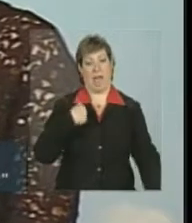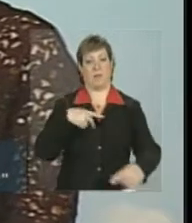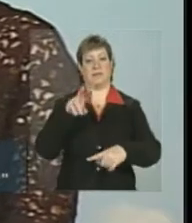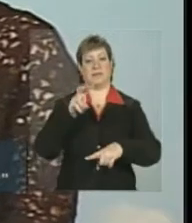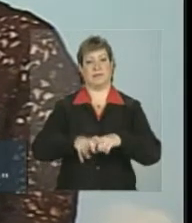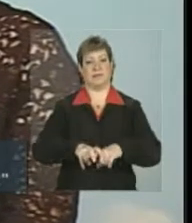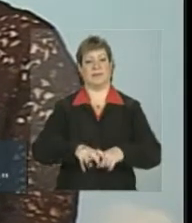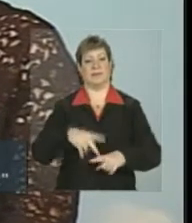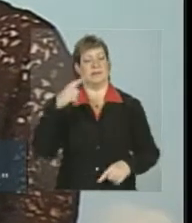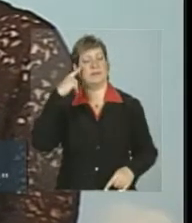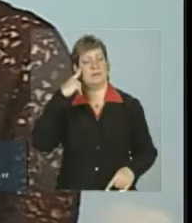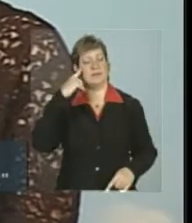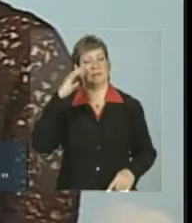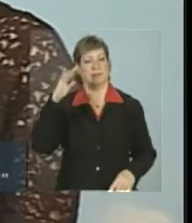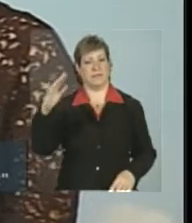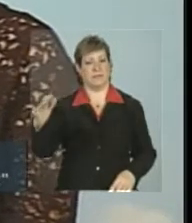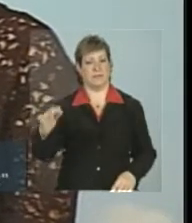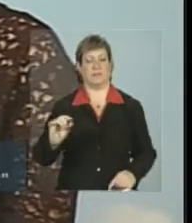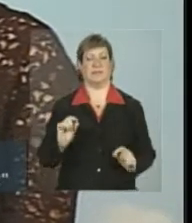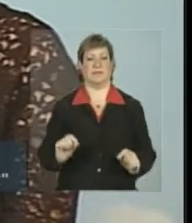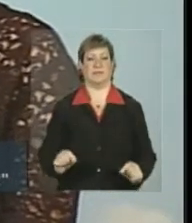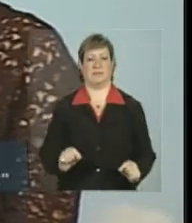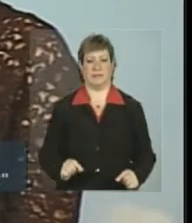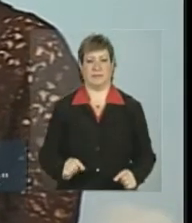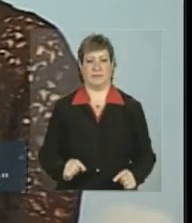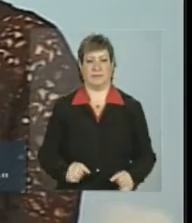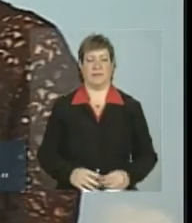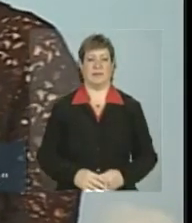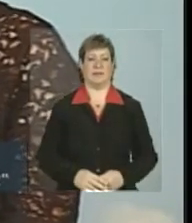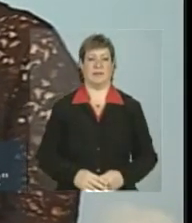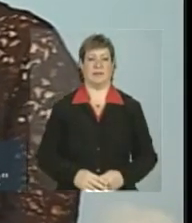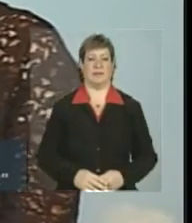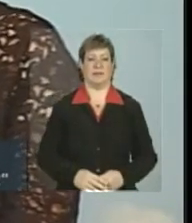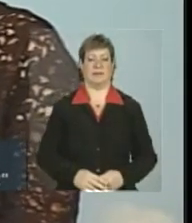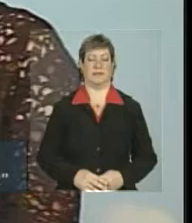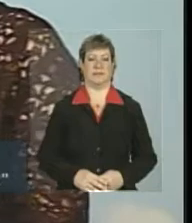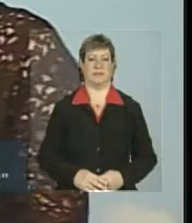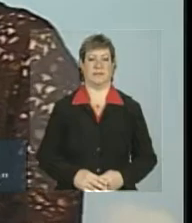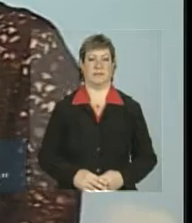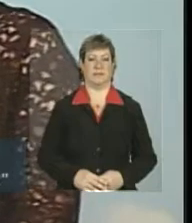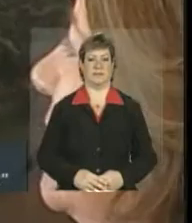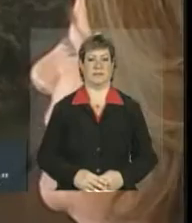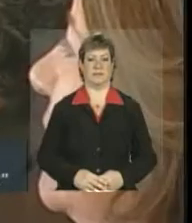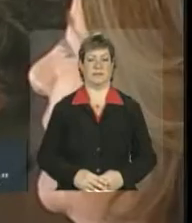Benes, de Lages, usava da palavra.